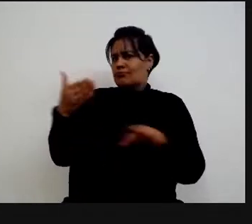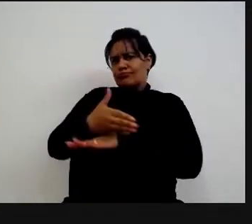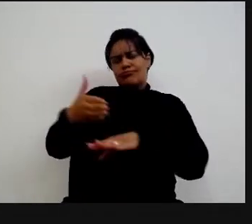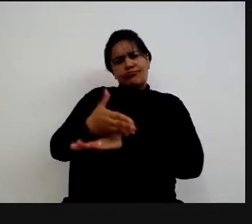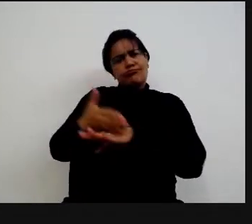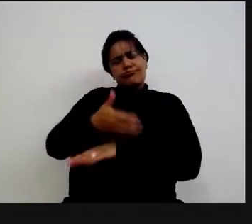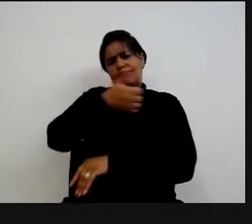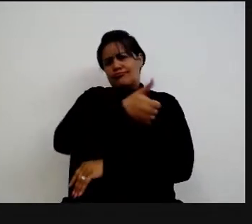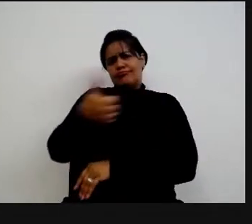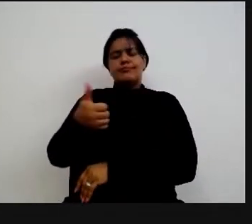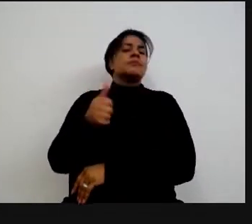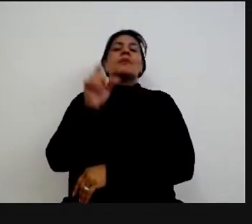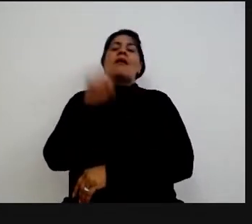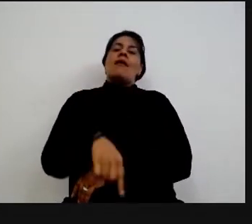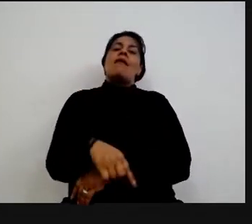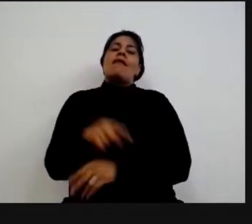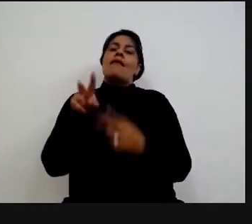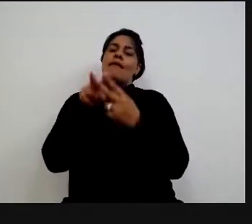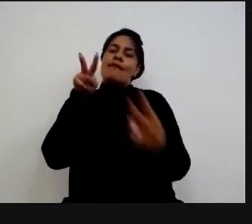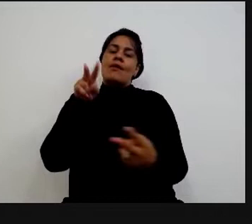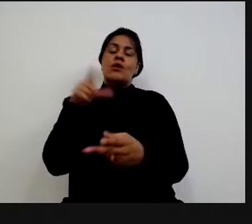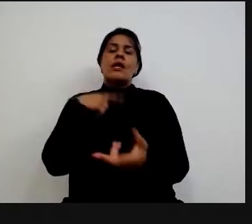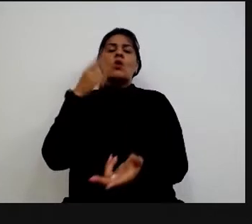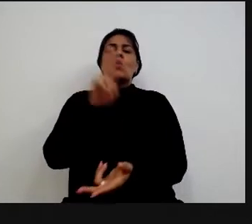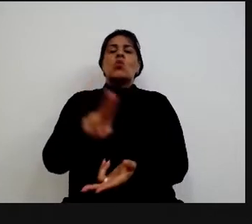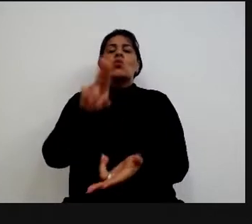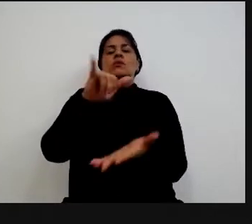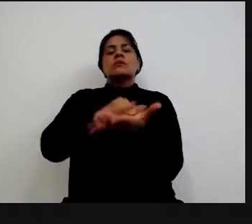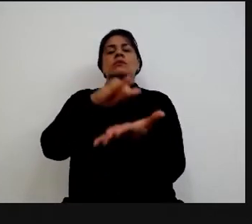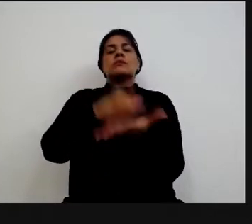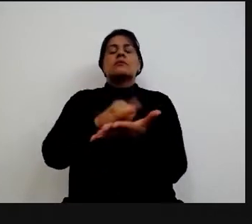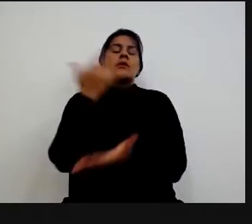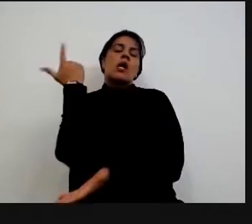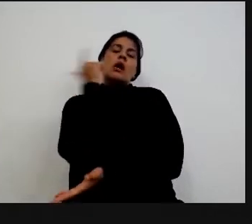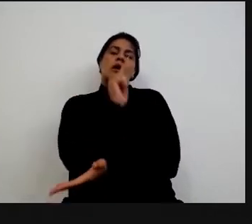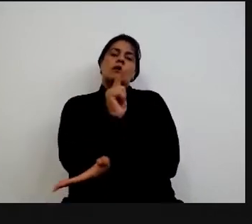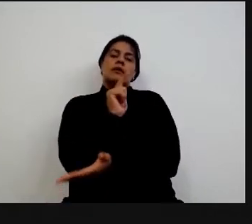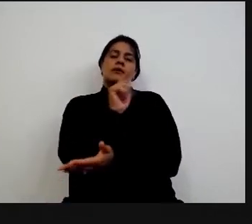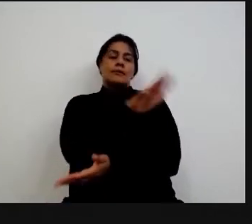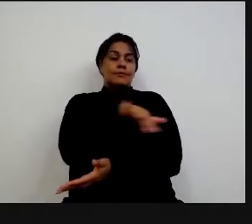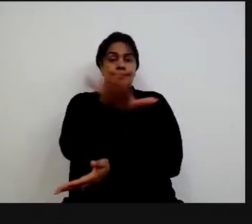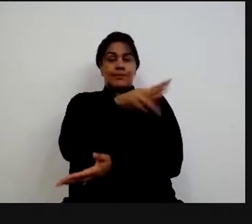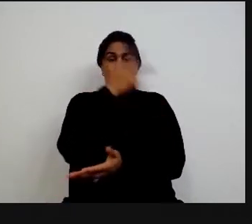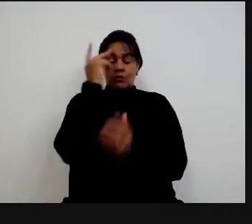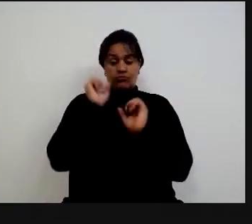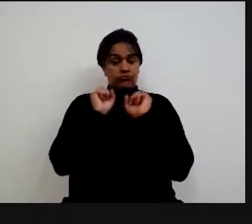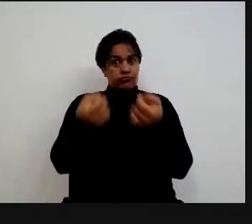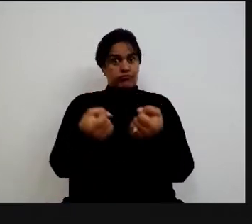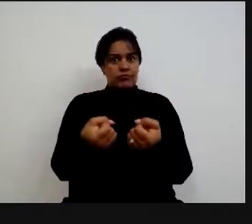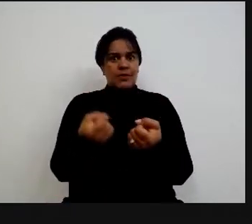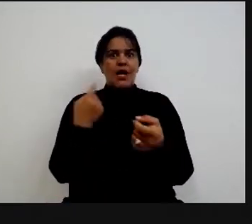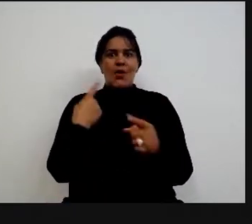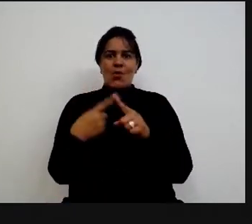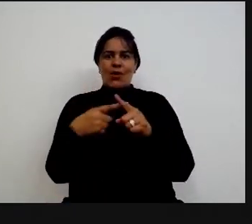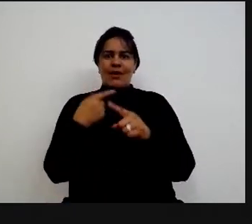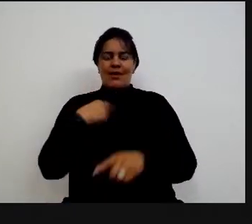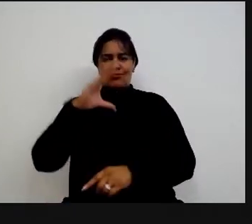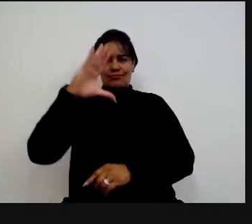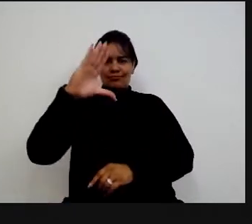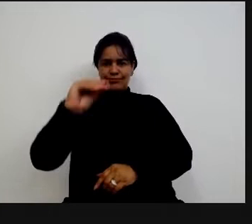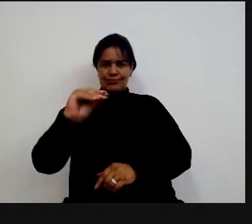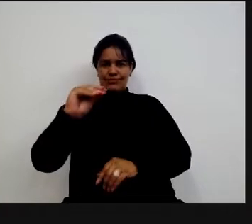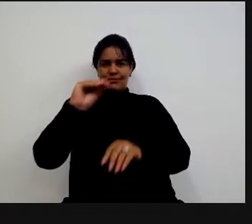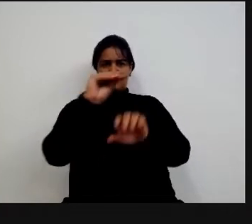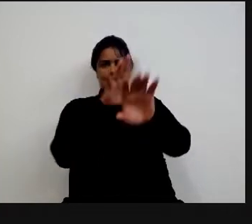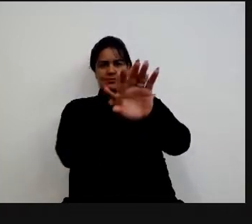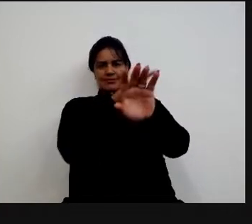tem a utilização de N aplicativos que busca exatamente o engajamento de quem está do outro lado, porque você desligar a sua câmerazinha